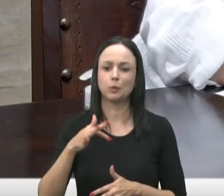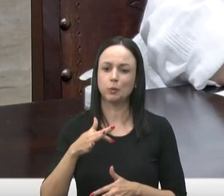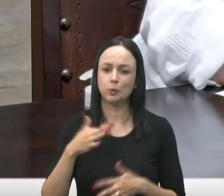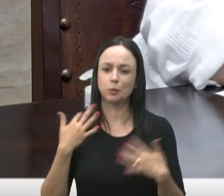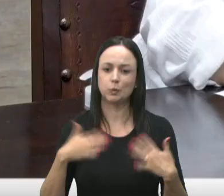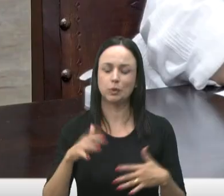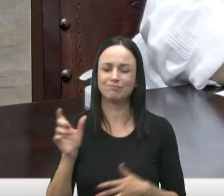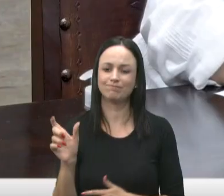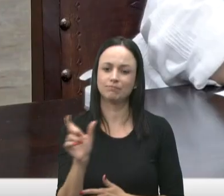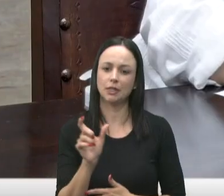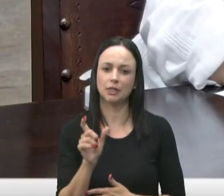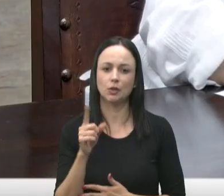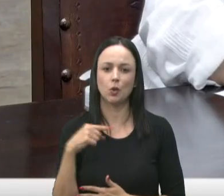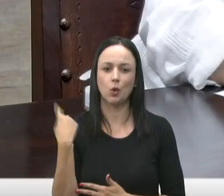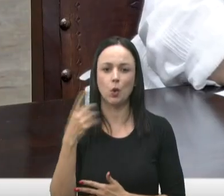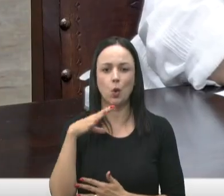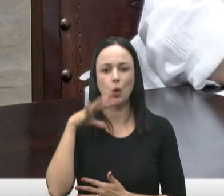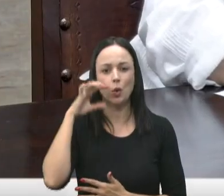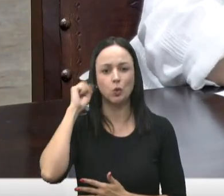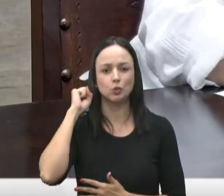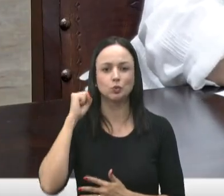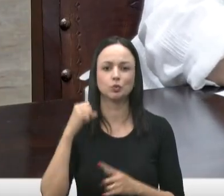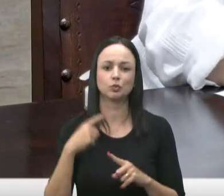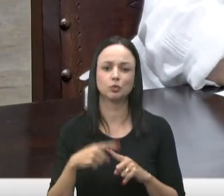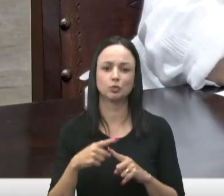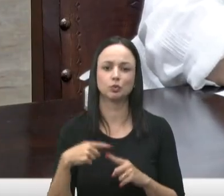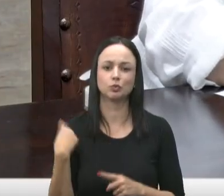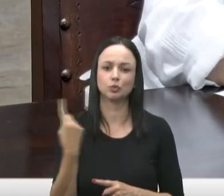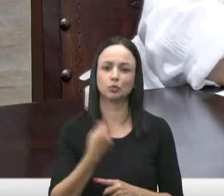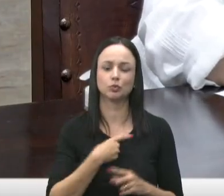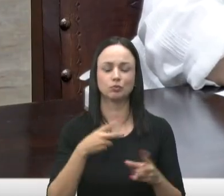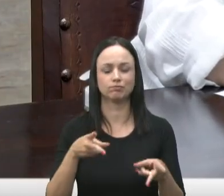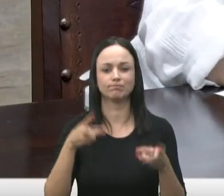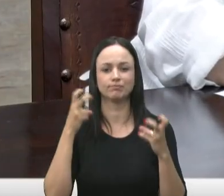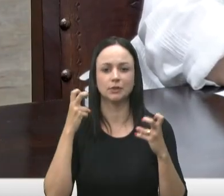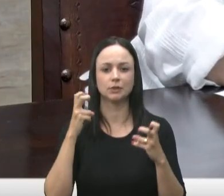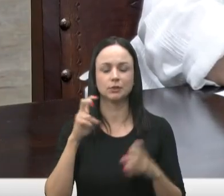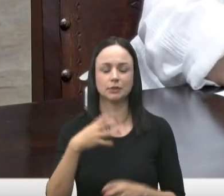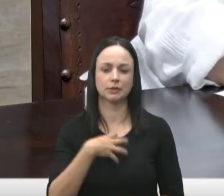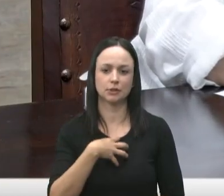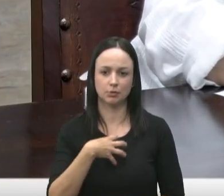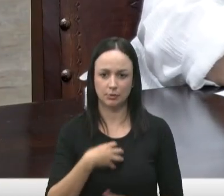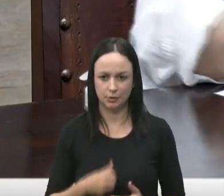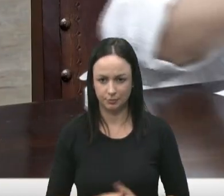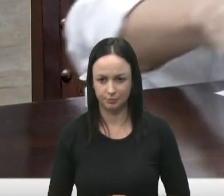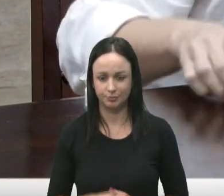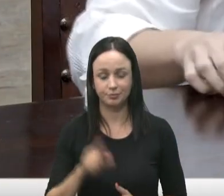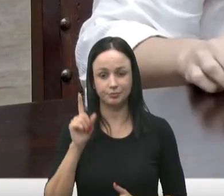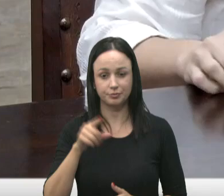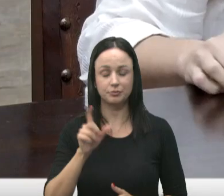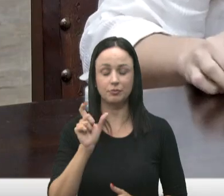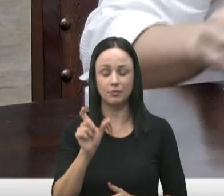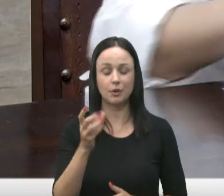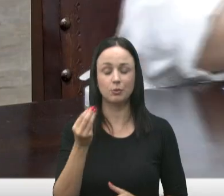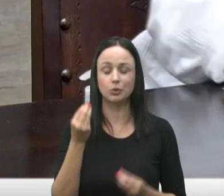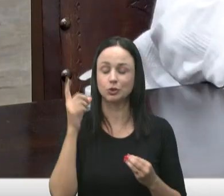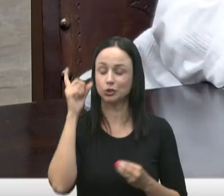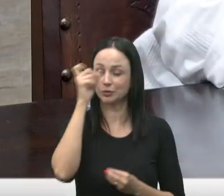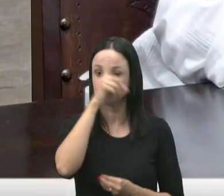nós a ouvimos e principalmente quando nós percebemos o sentimento. É uma palavra muito difícil.